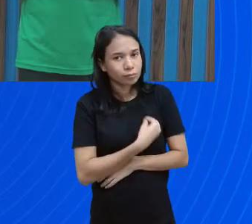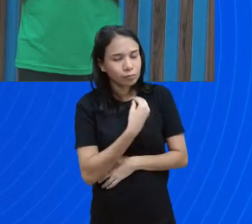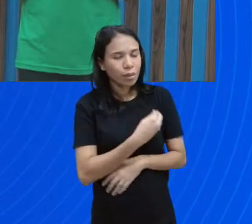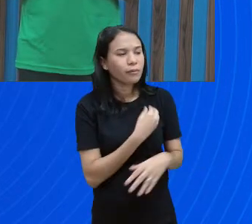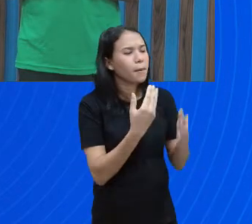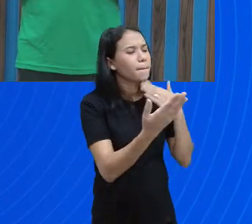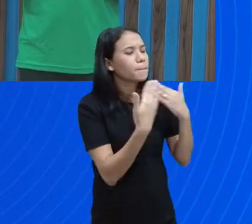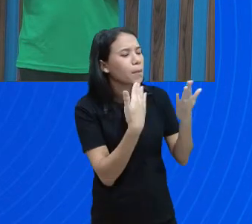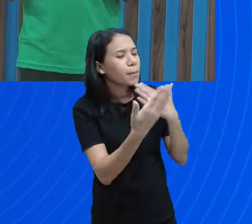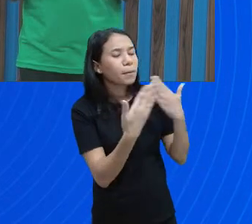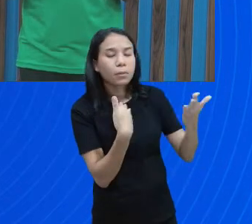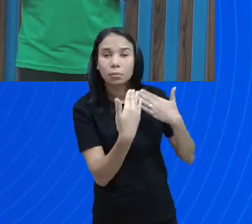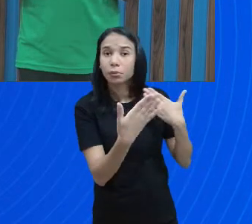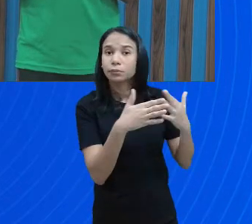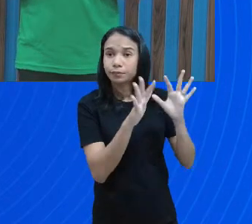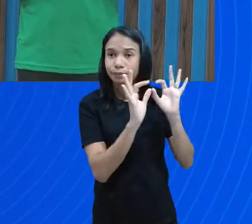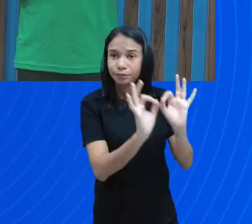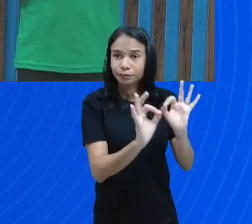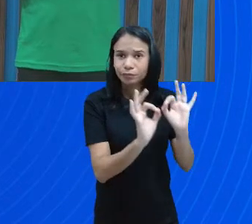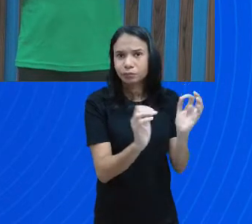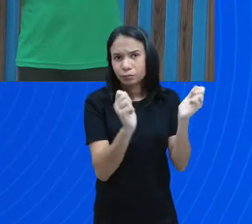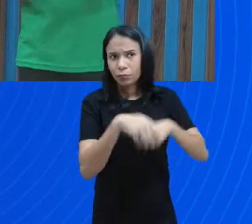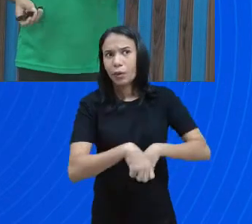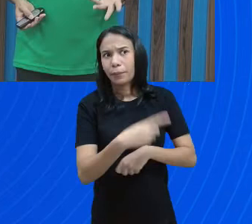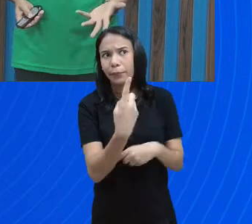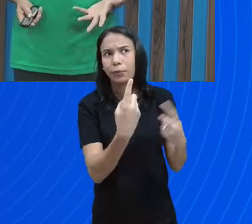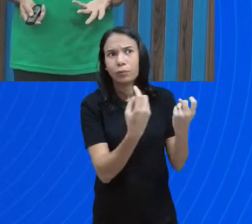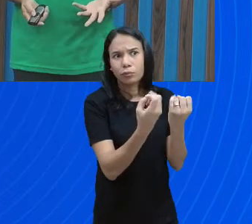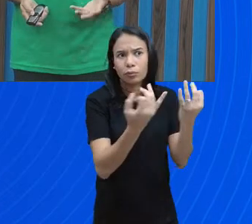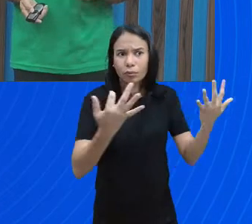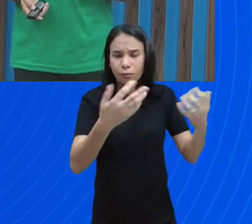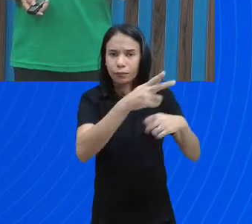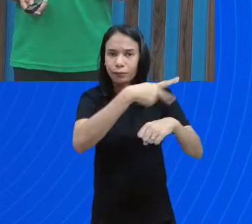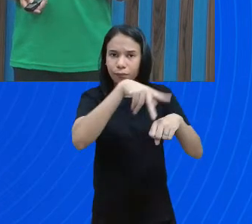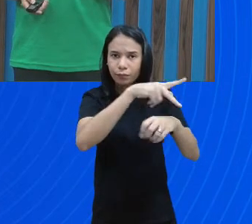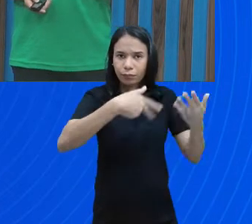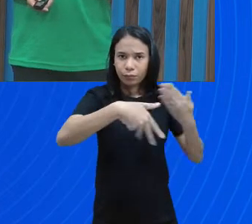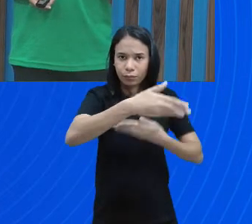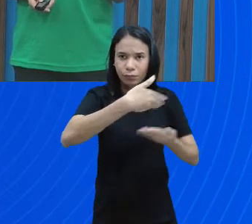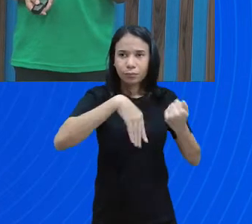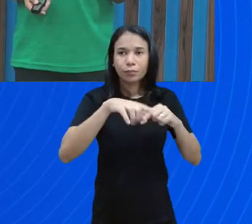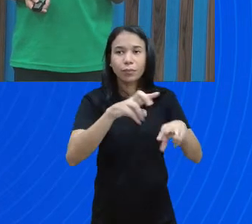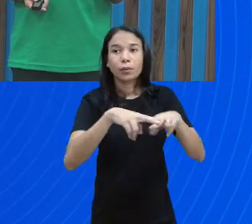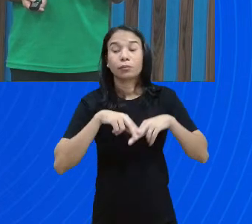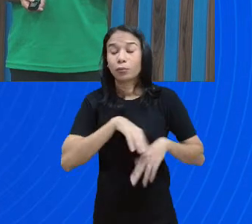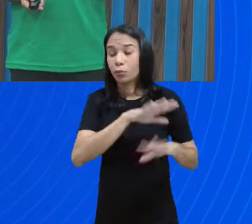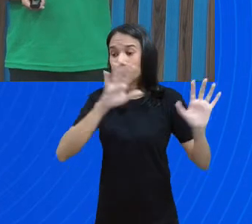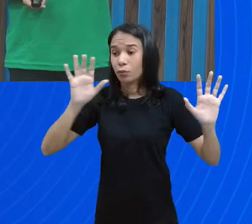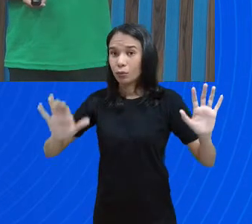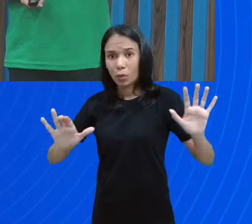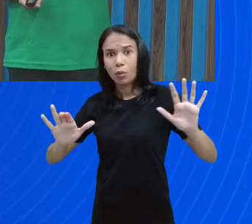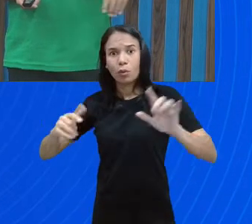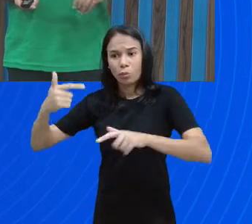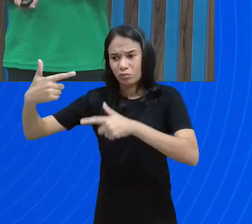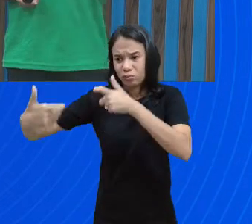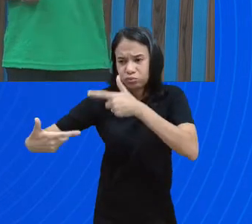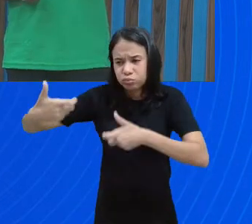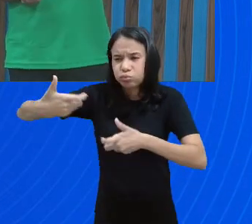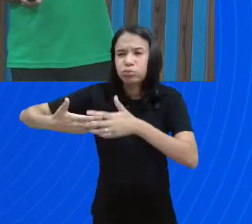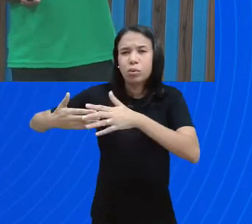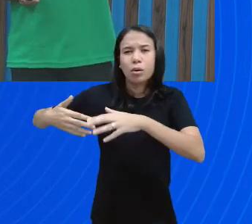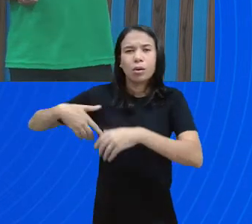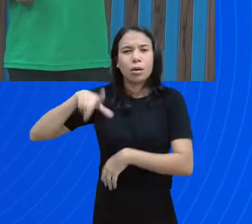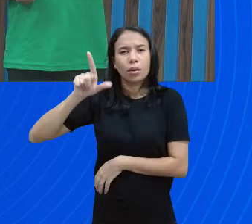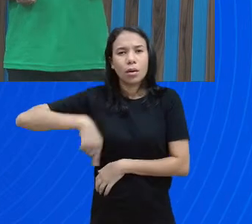as partes que estão envolvidas, na verdade, né? Porque pode ter mais de um país envolvido. Beleza? E os conflitos militares, que aí já em história vocês